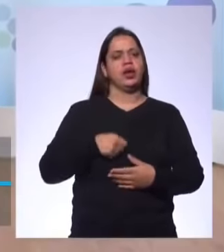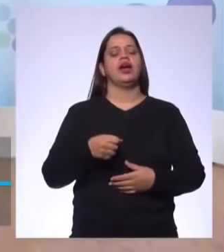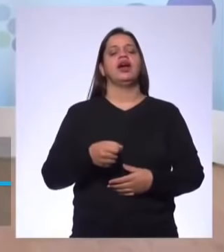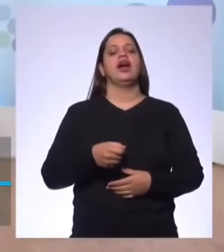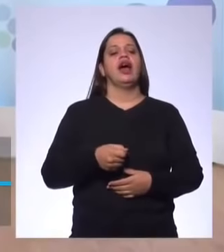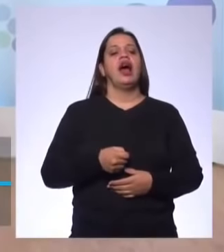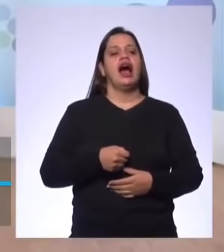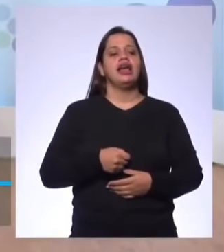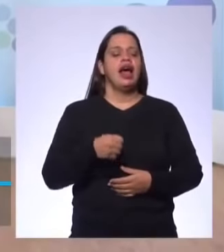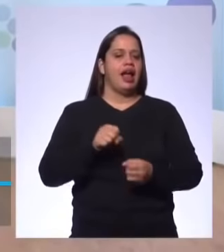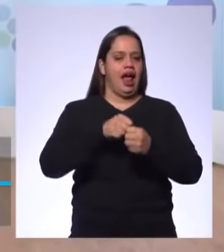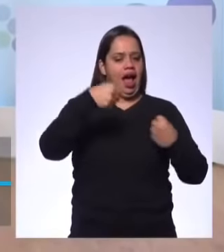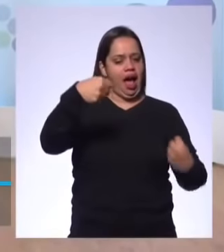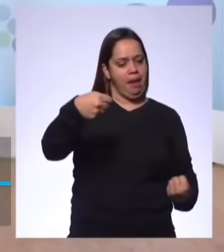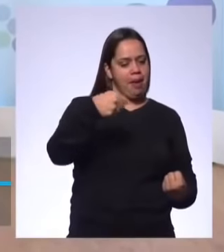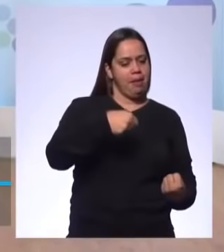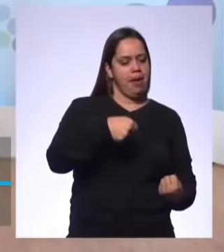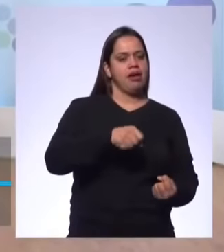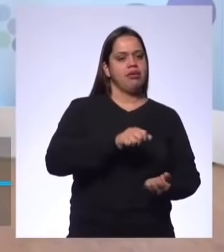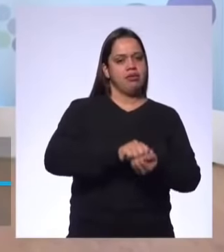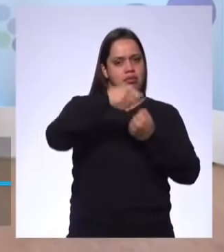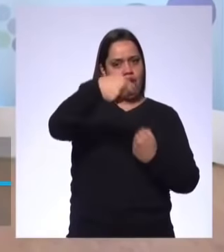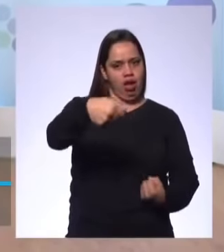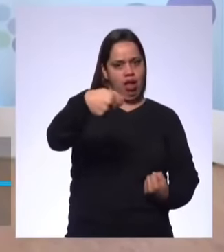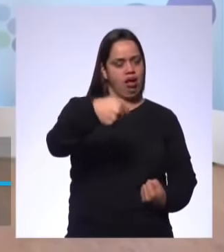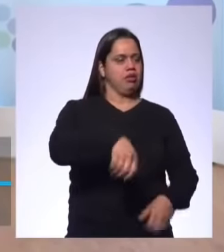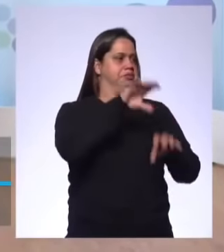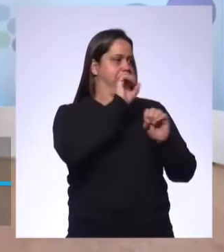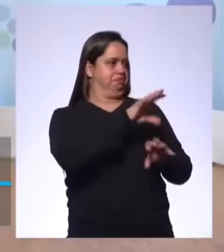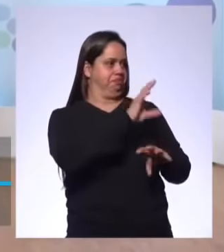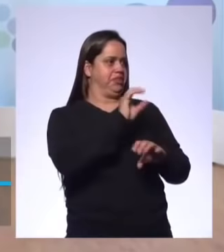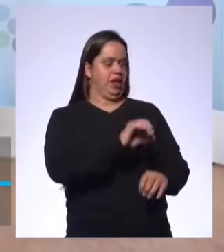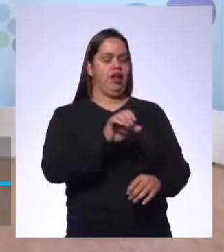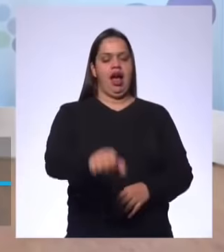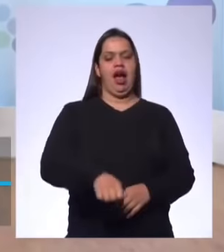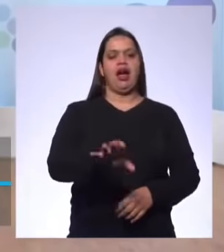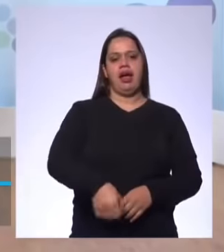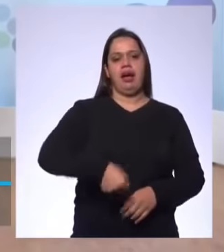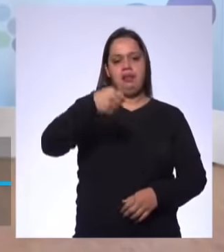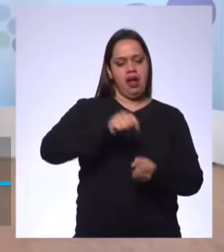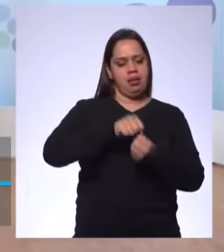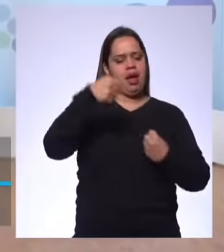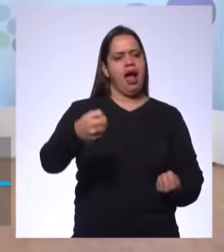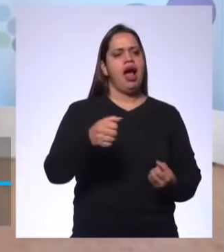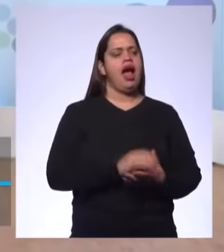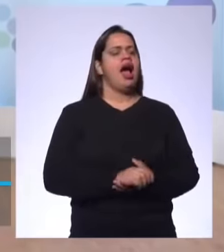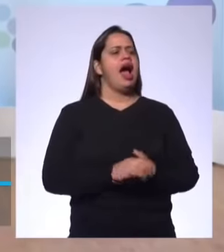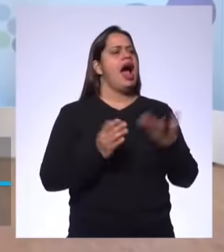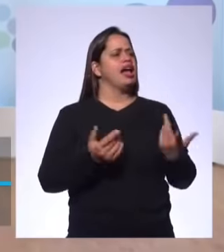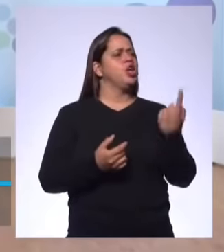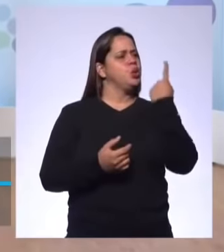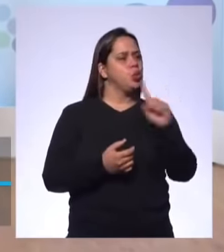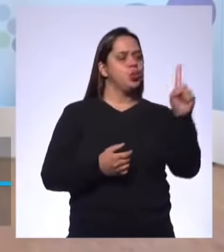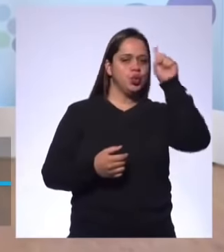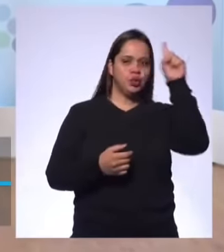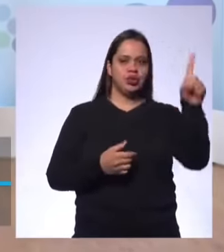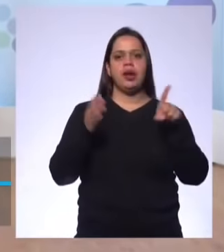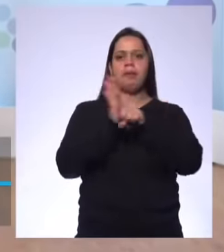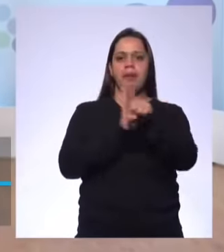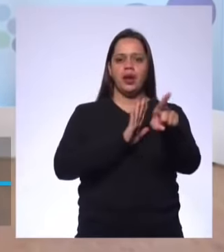ela vai abrindo a mala e dá aula, e não mostra pra ninguém a mala. Aí no último dia dela, pergunta: afinal, o que tinha na sua